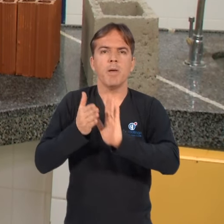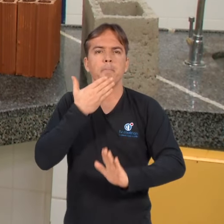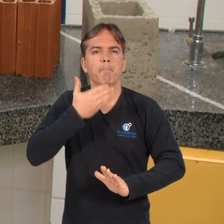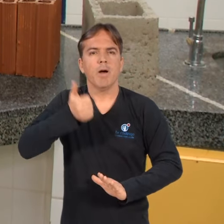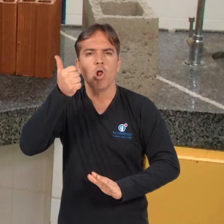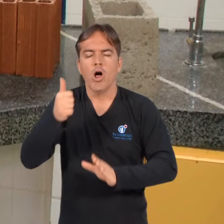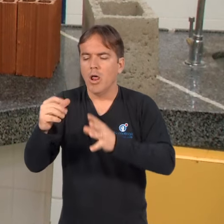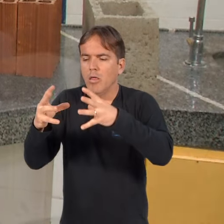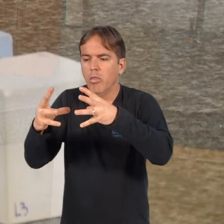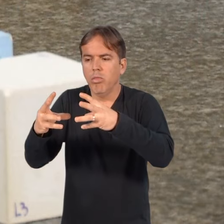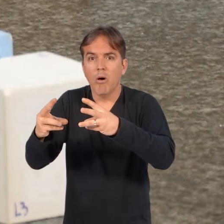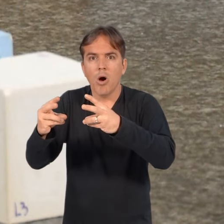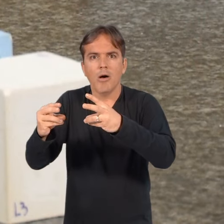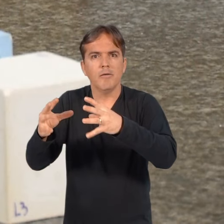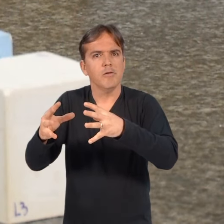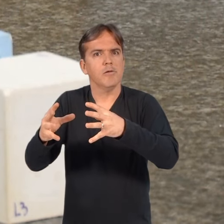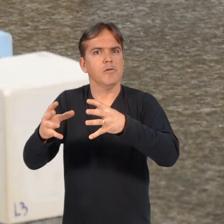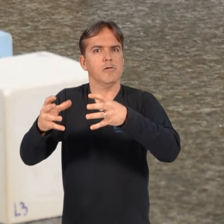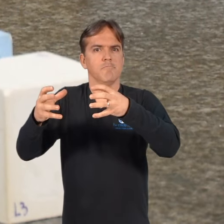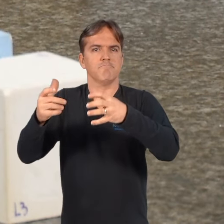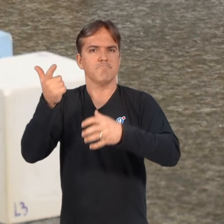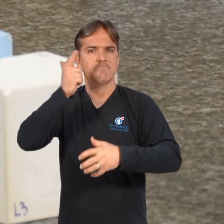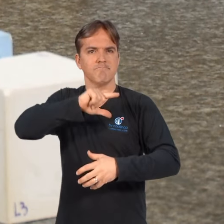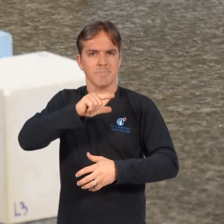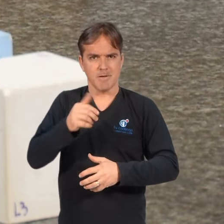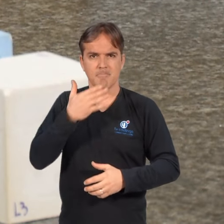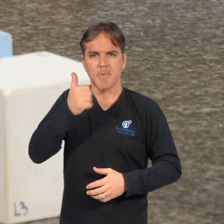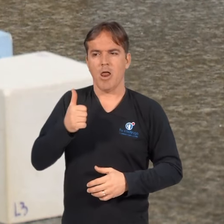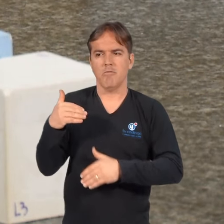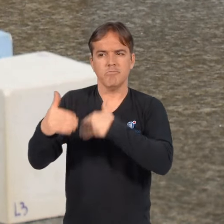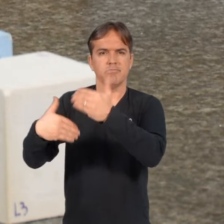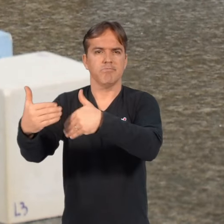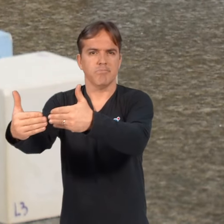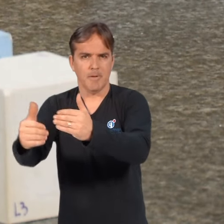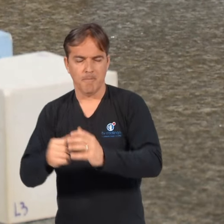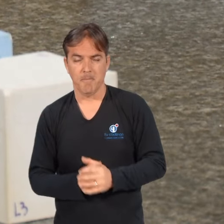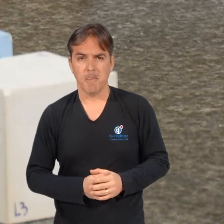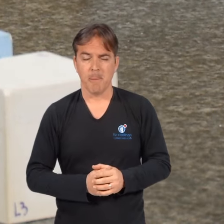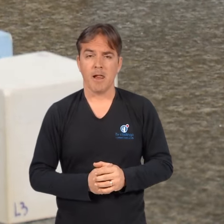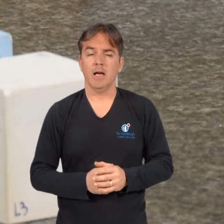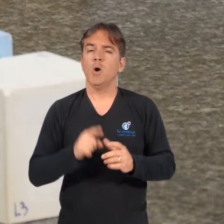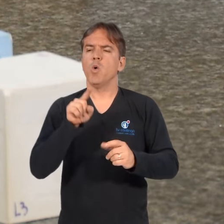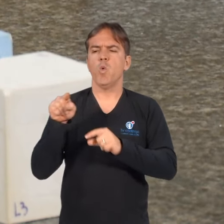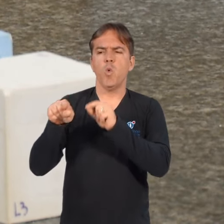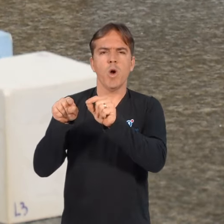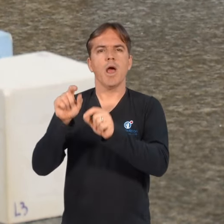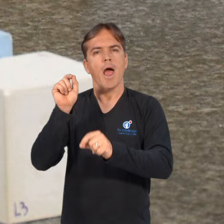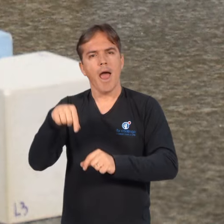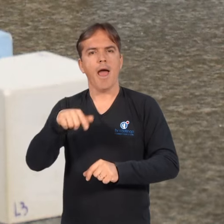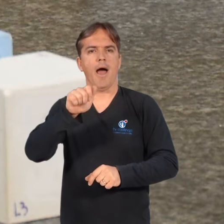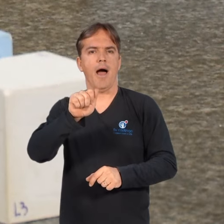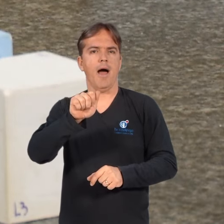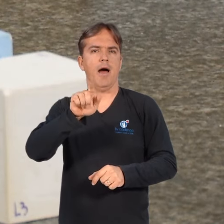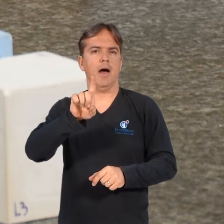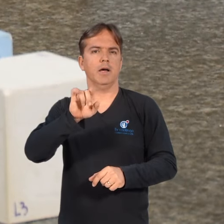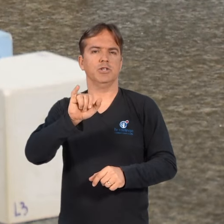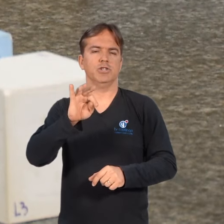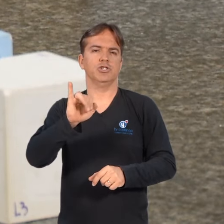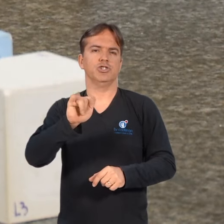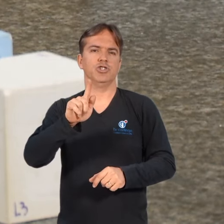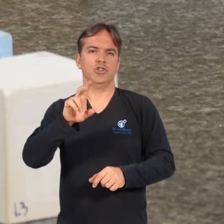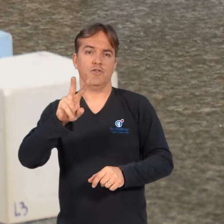reduzir essa degradação para aumentar a durabilidade do material. E aí seria por meio da adição de aditivos e também do